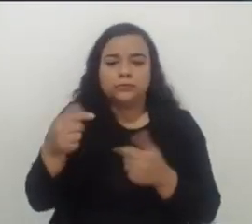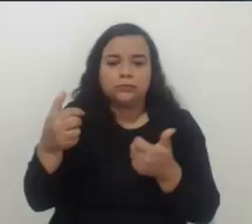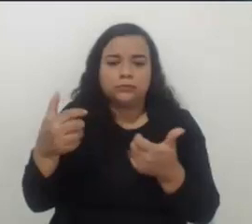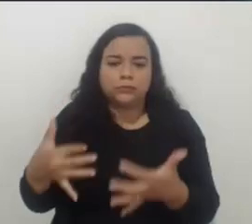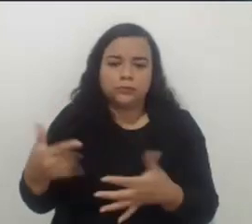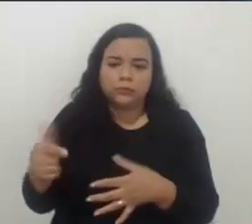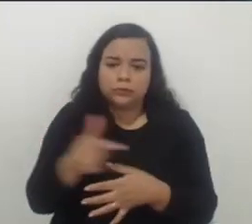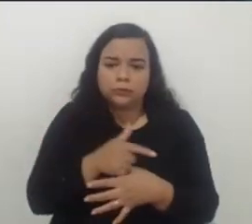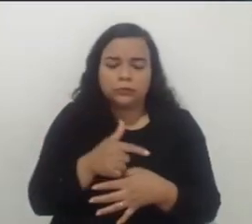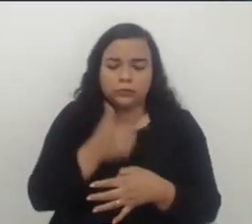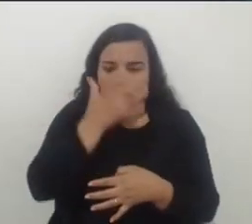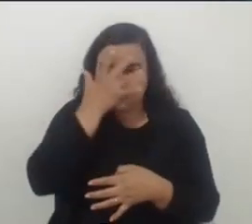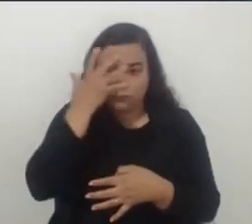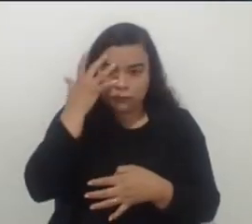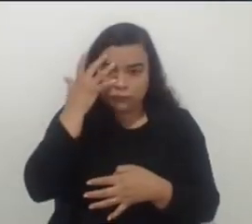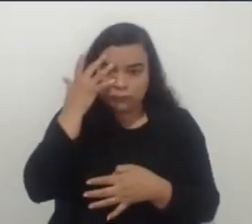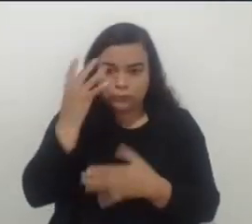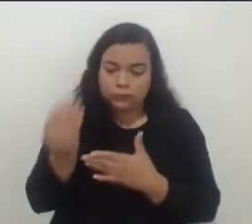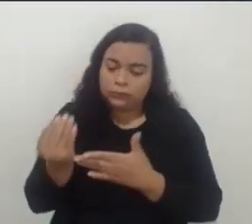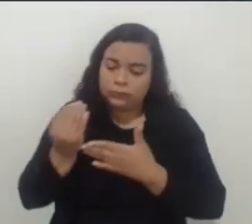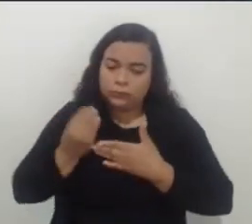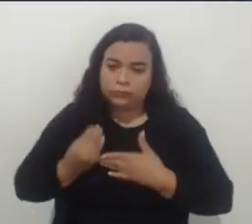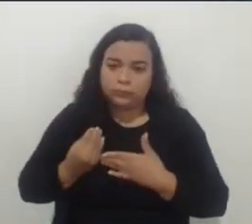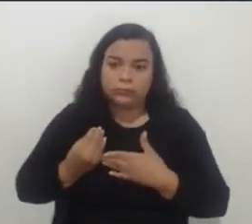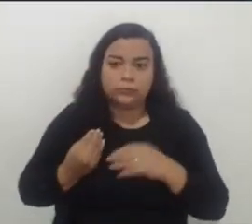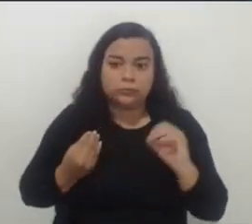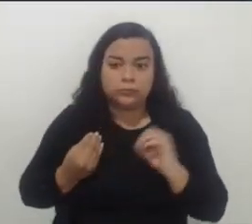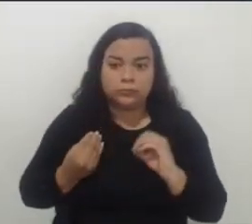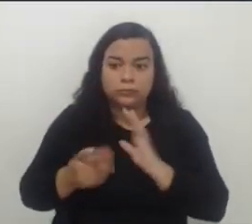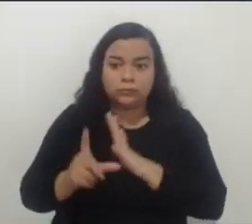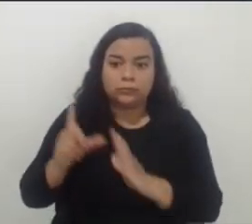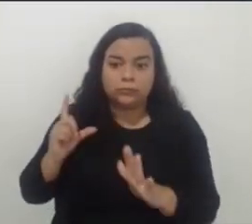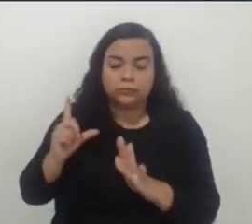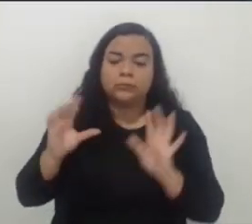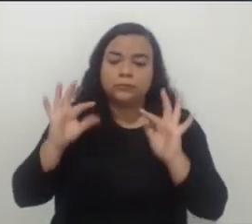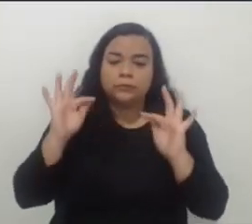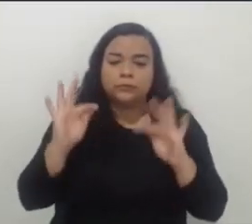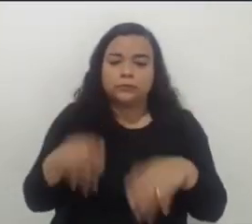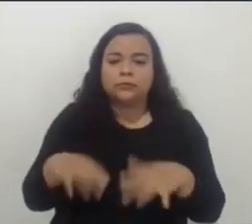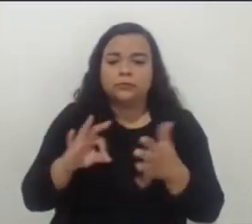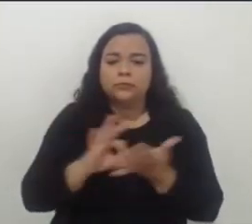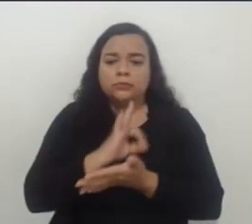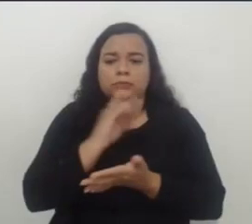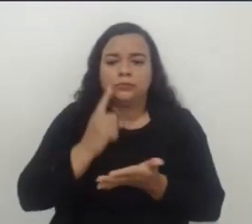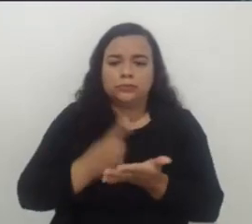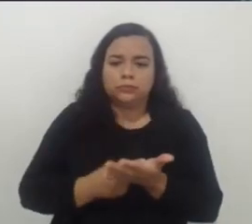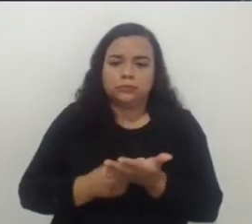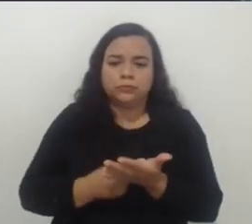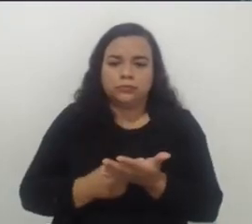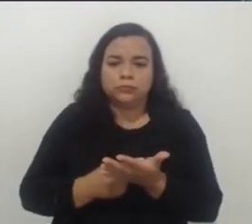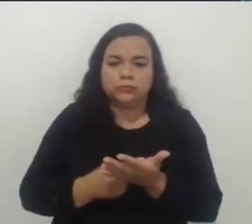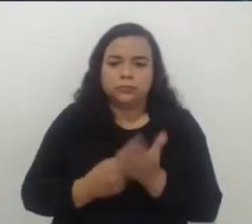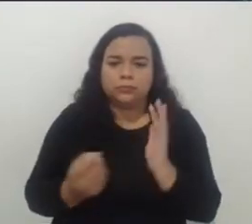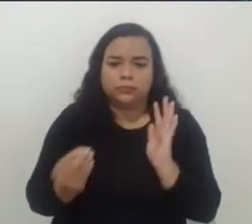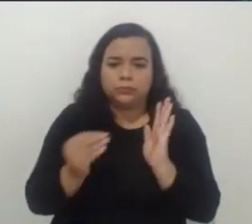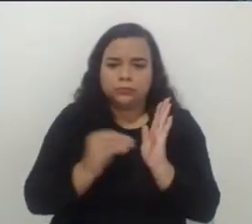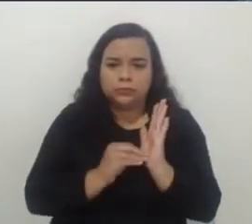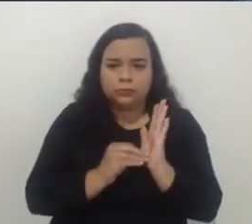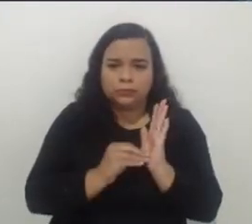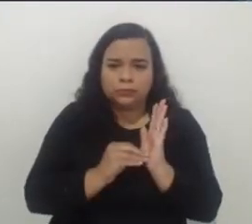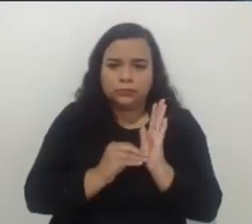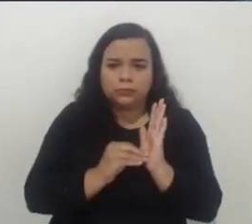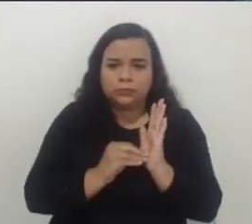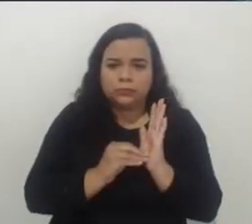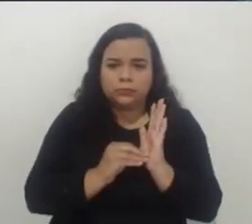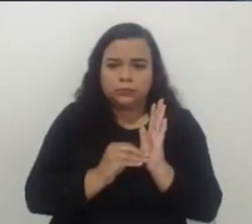locador em recebê-las em momento anterior, termo final do contrato de locação, deve ser considerado como o